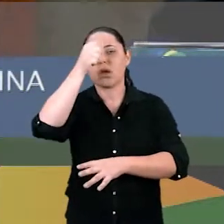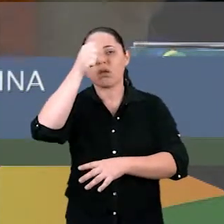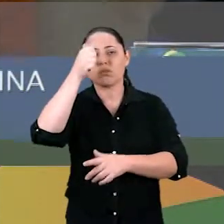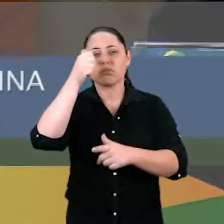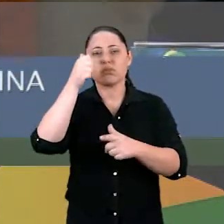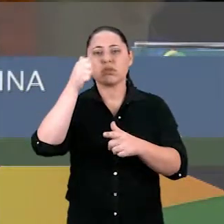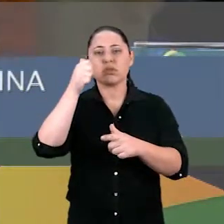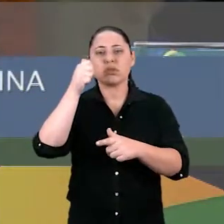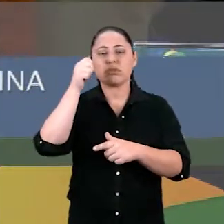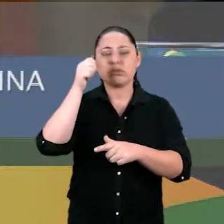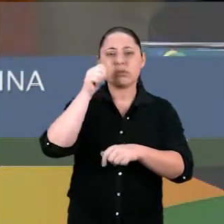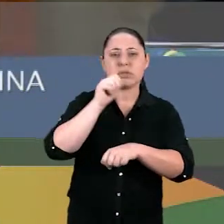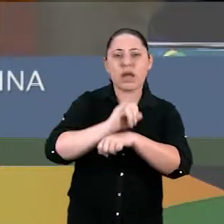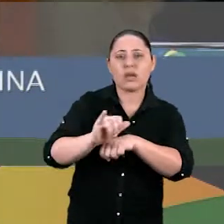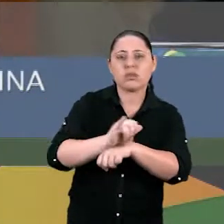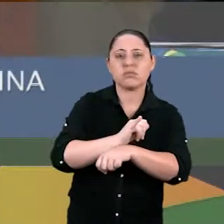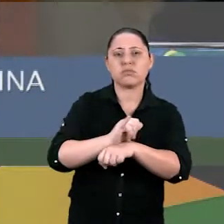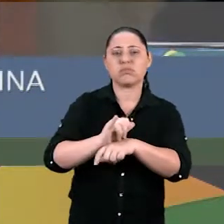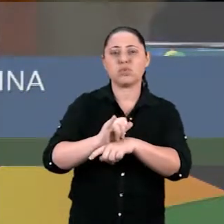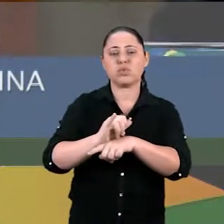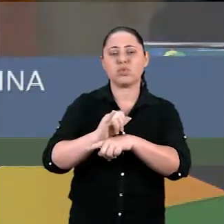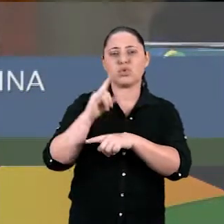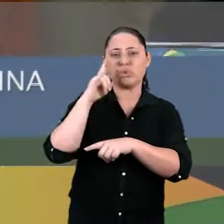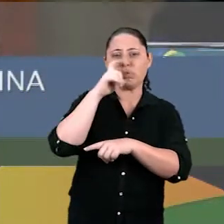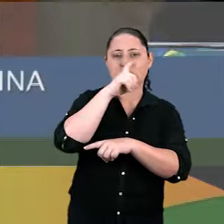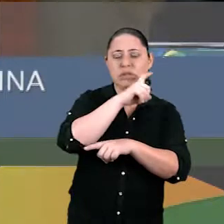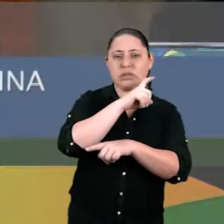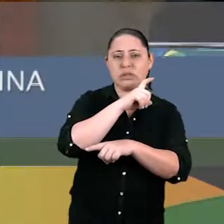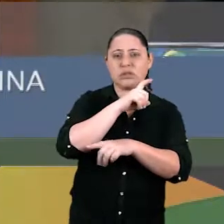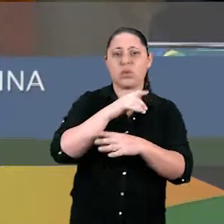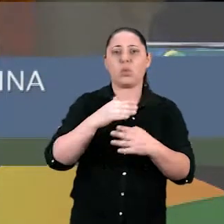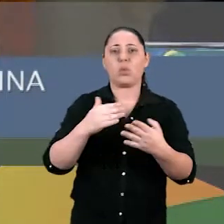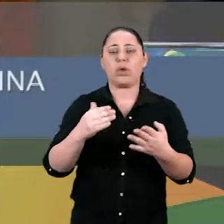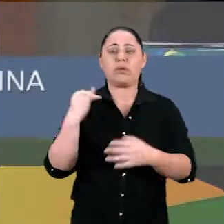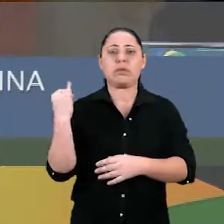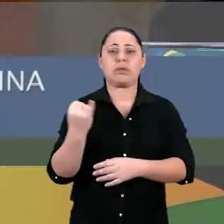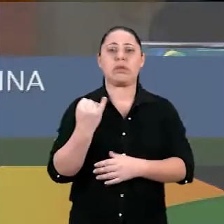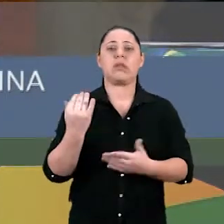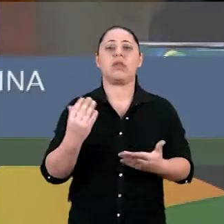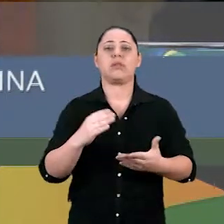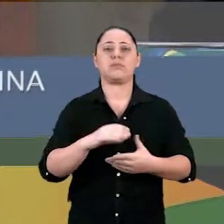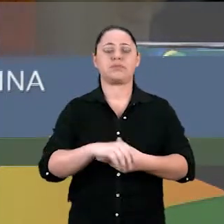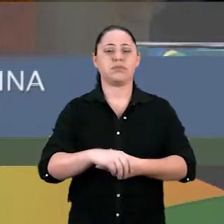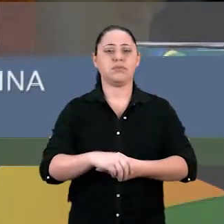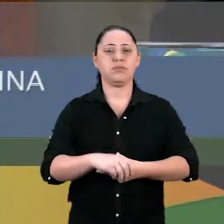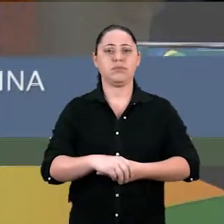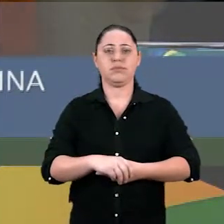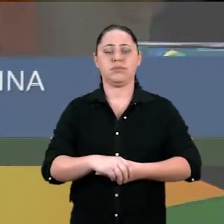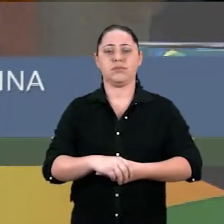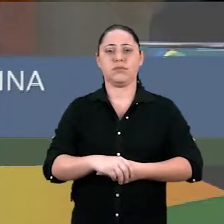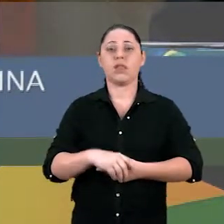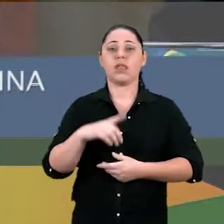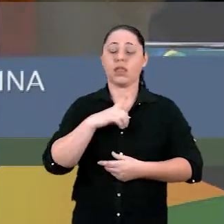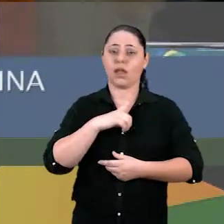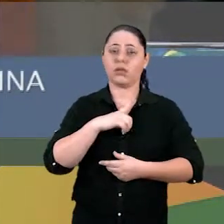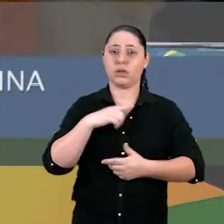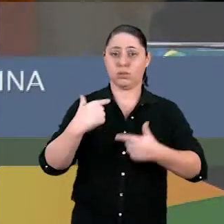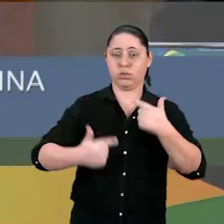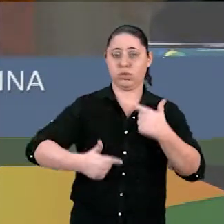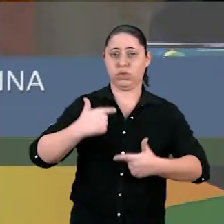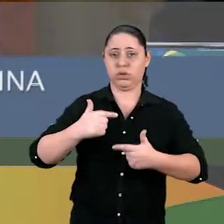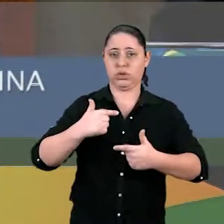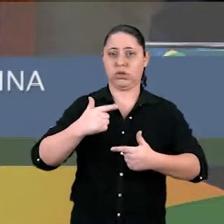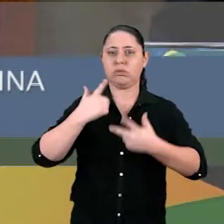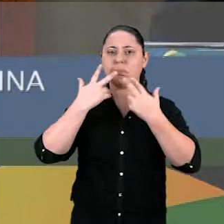mais delicadas. De modo que o recrudescimento do jogo político nas indicações, que